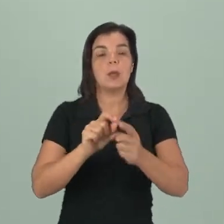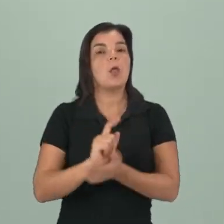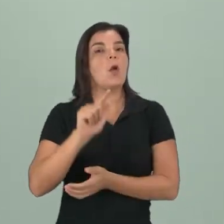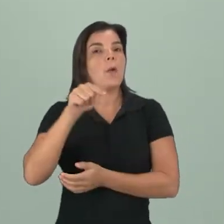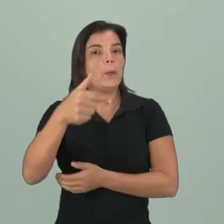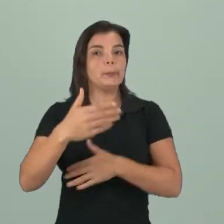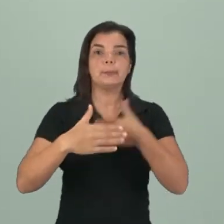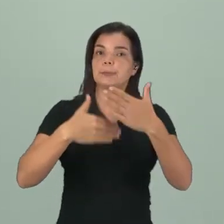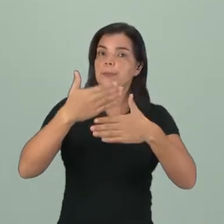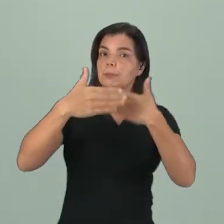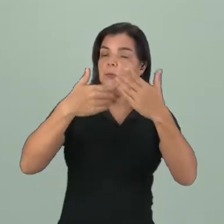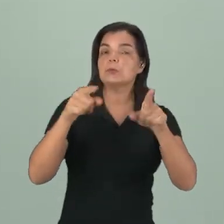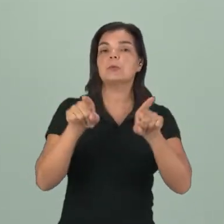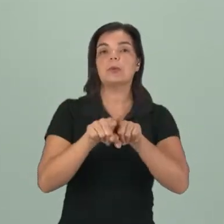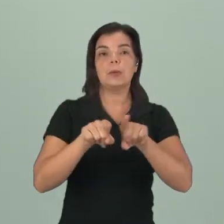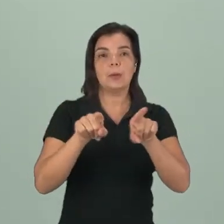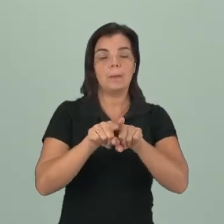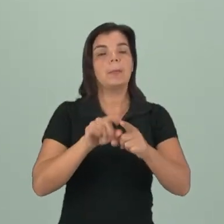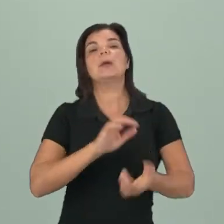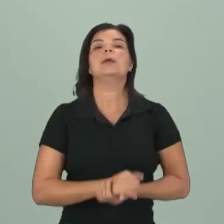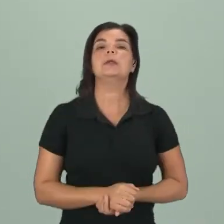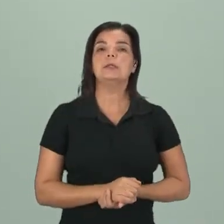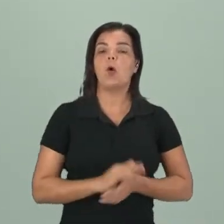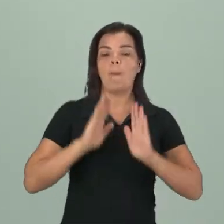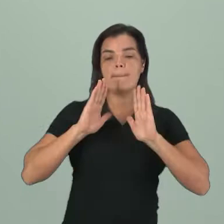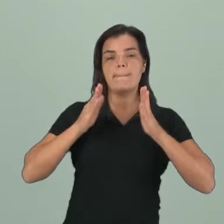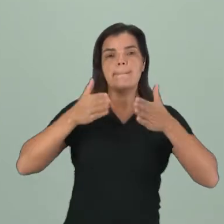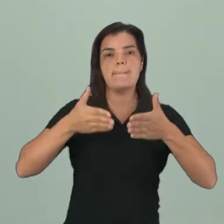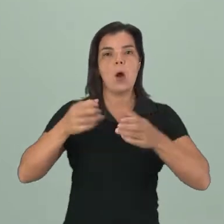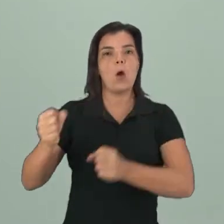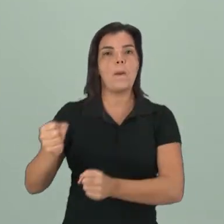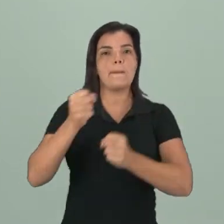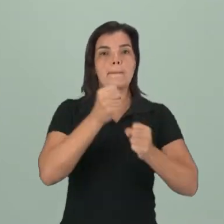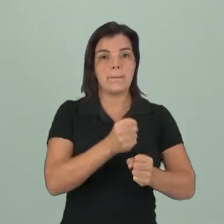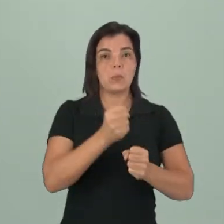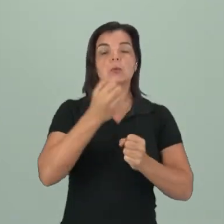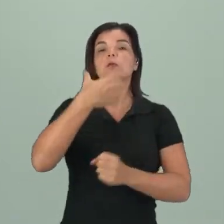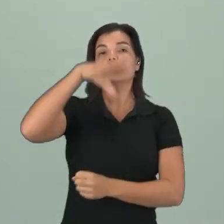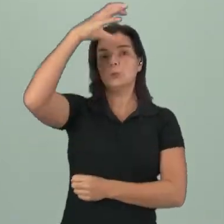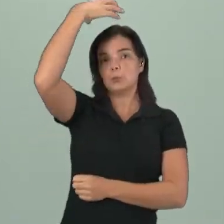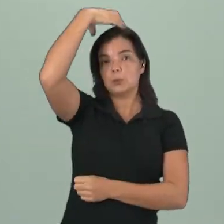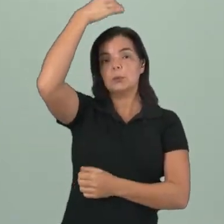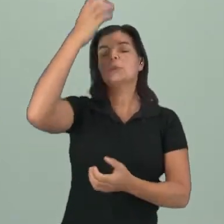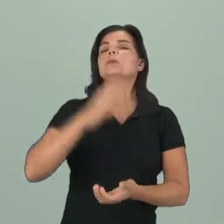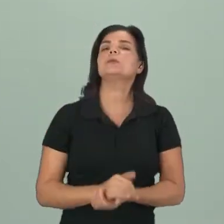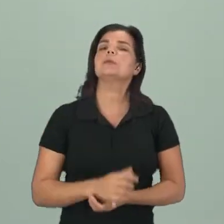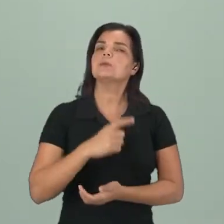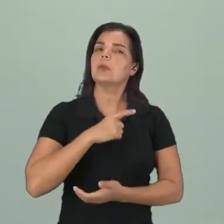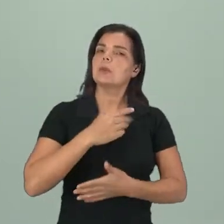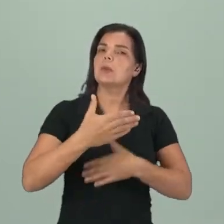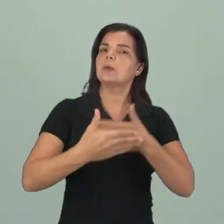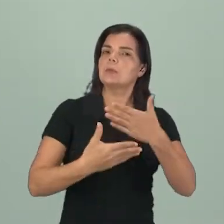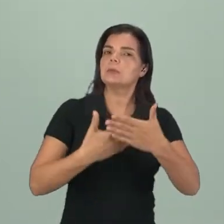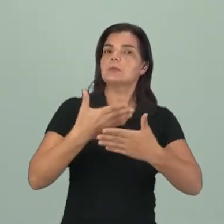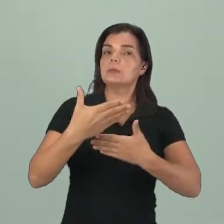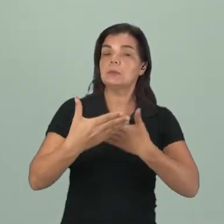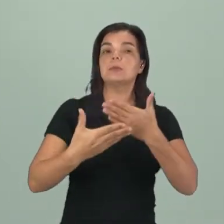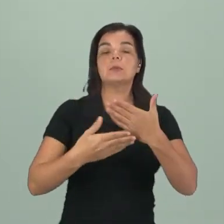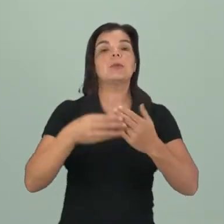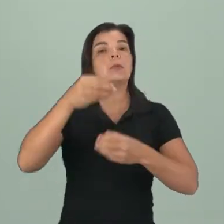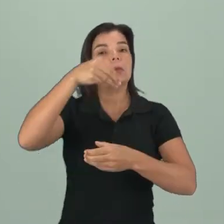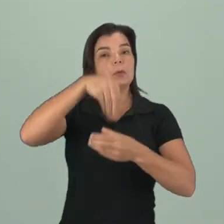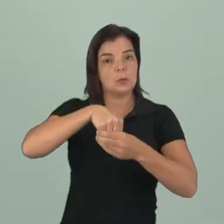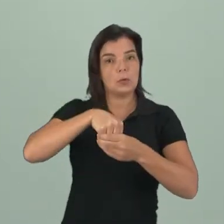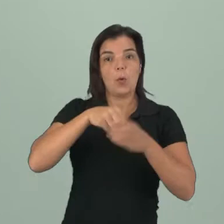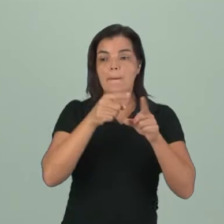outros avanços, como a transição da centralização do poder nas mãos de um rei. Então, a gente vai ter todo esse processo que está